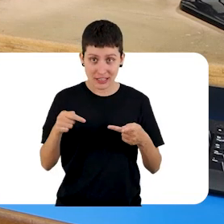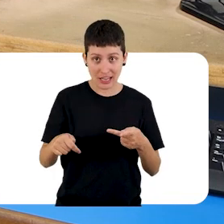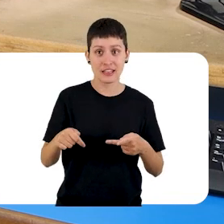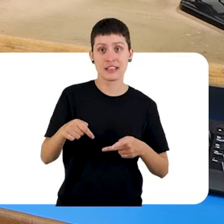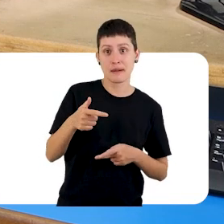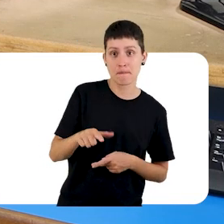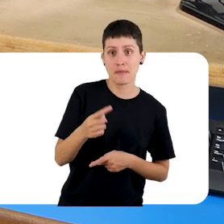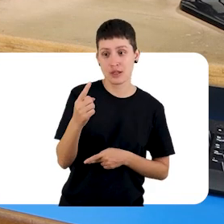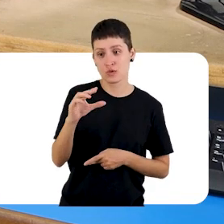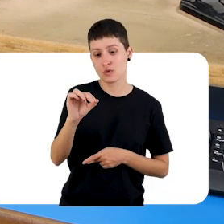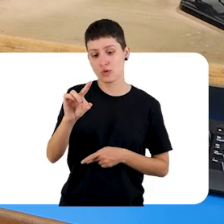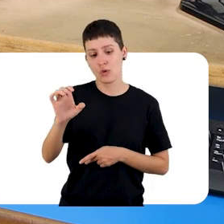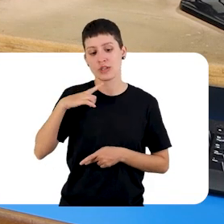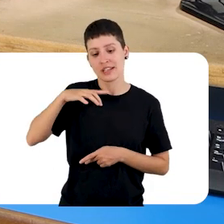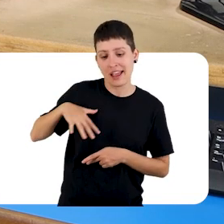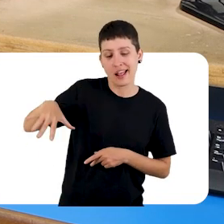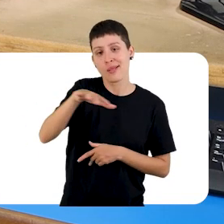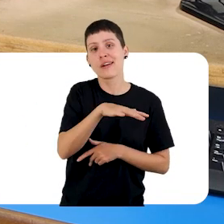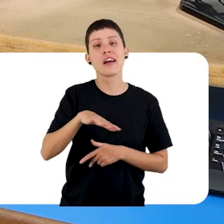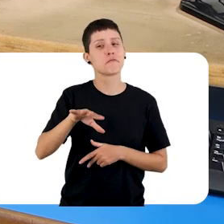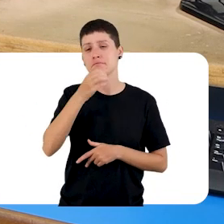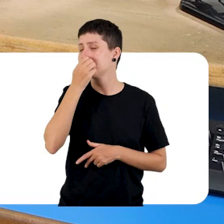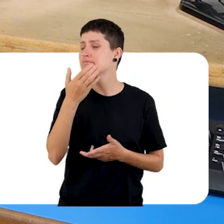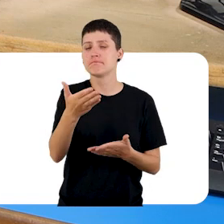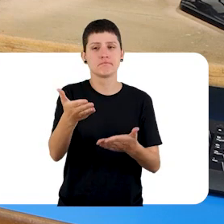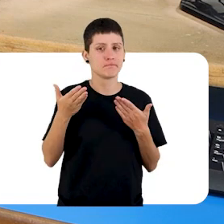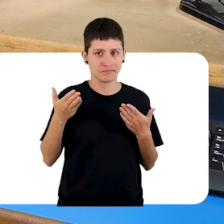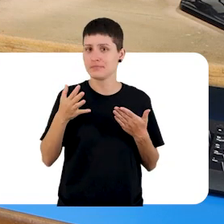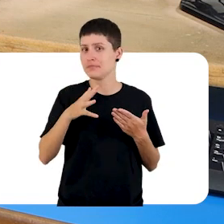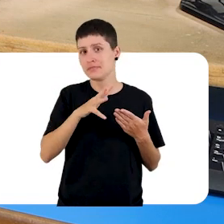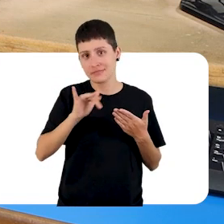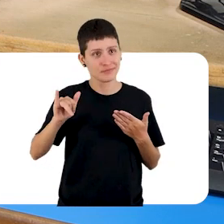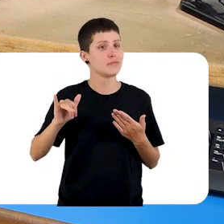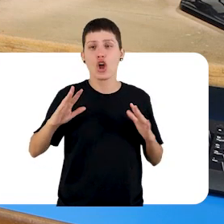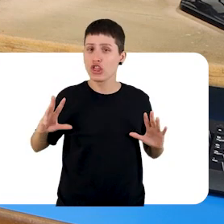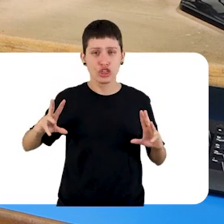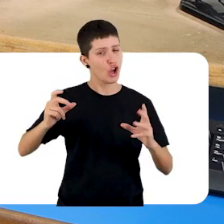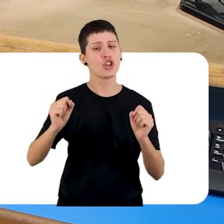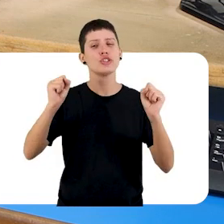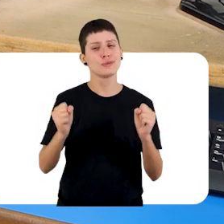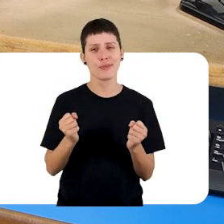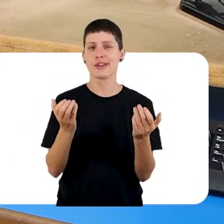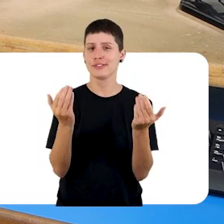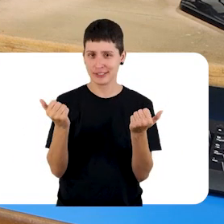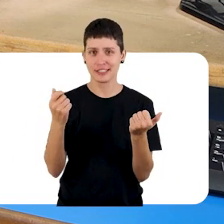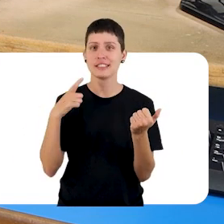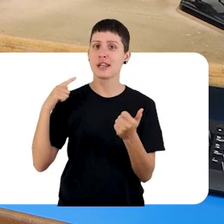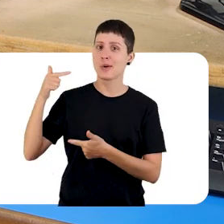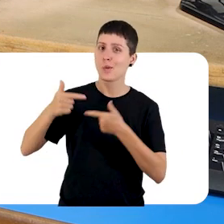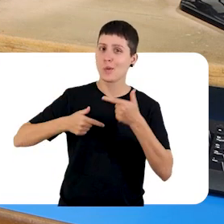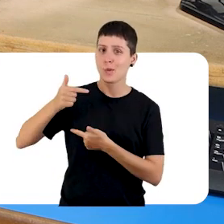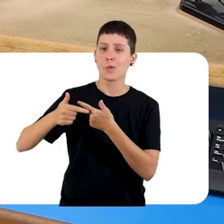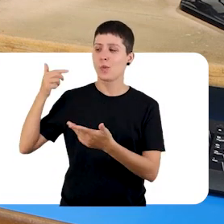que nós temos aqui, serão super bem-vindos e bem-vindas, né? Nós temos aí um trabalho muito bacana,